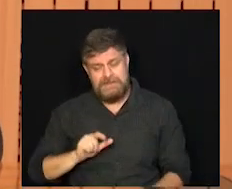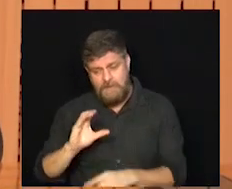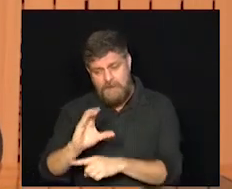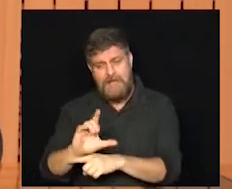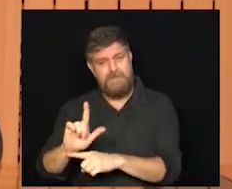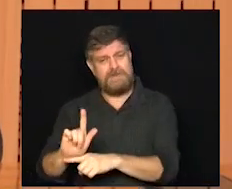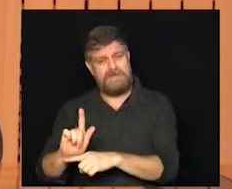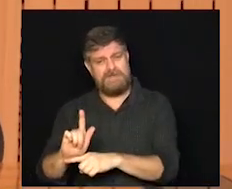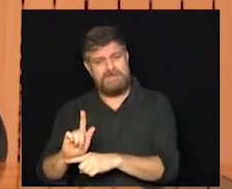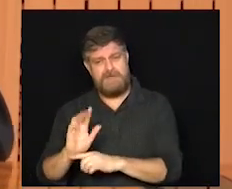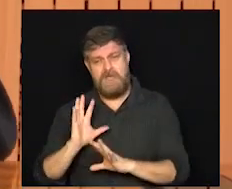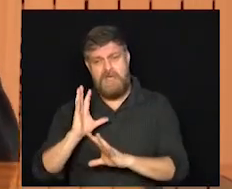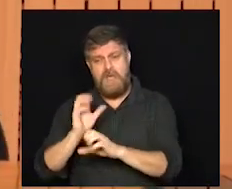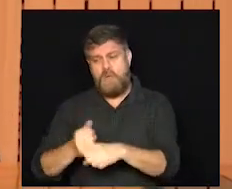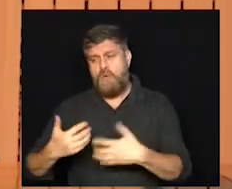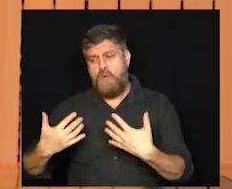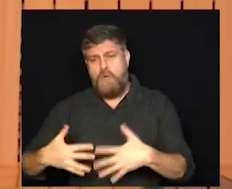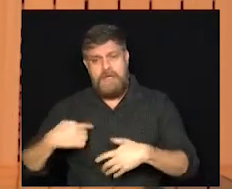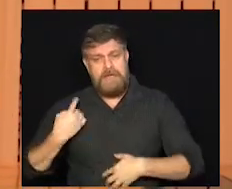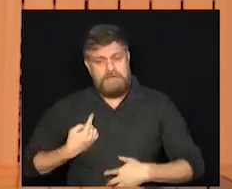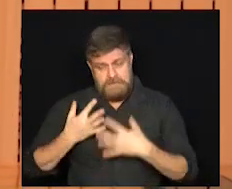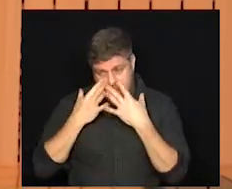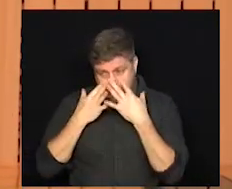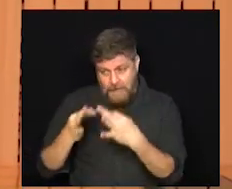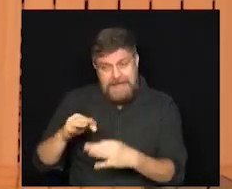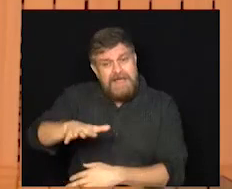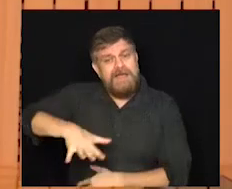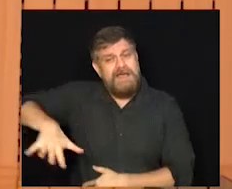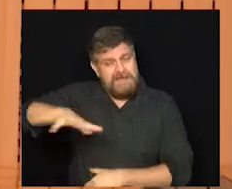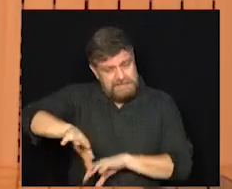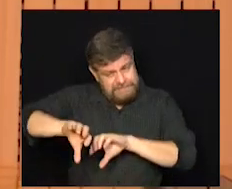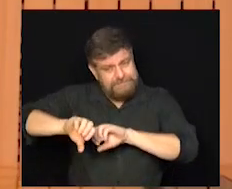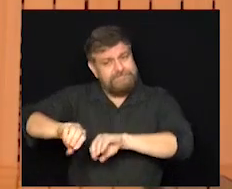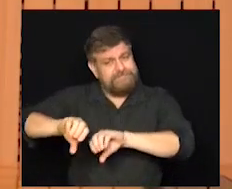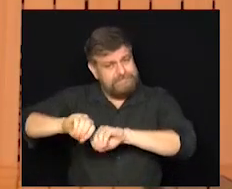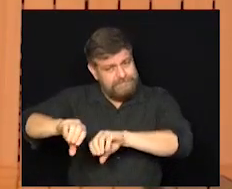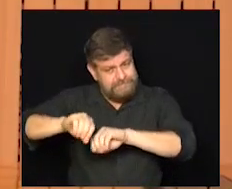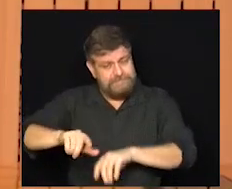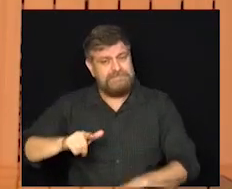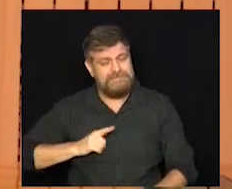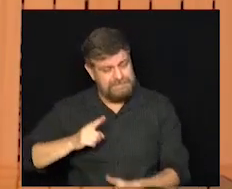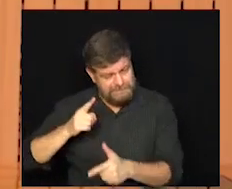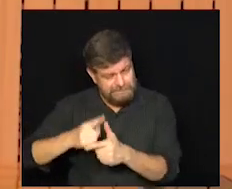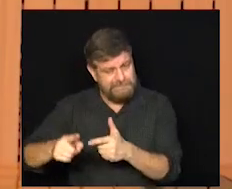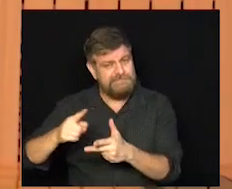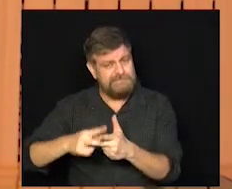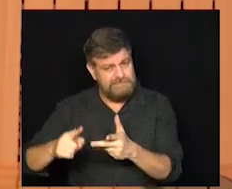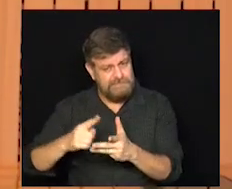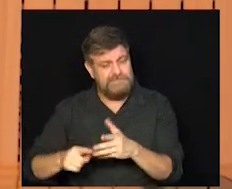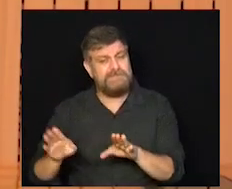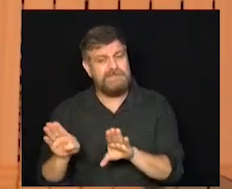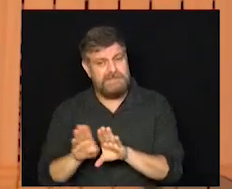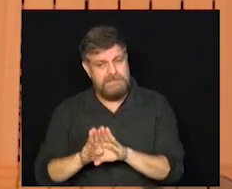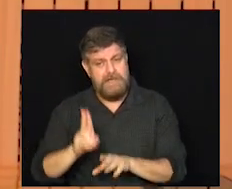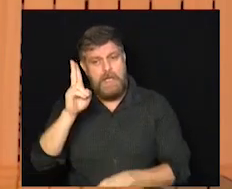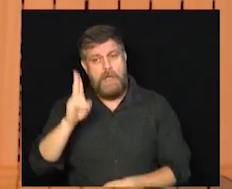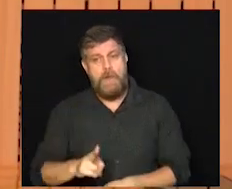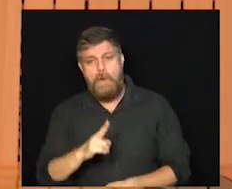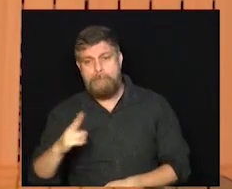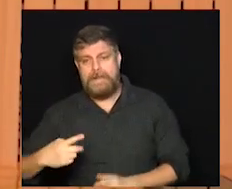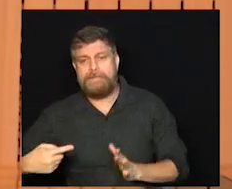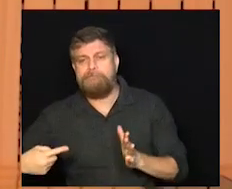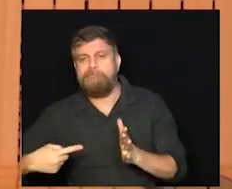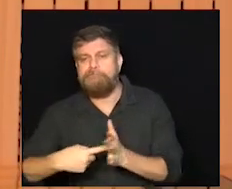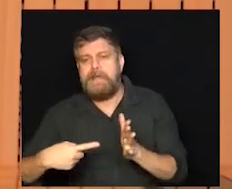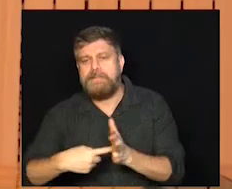Grande. Portanto, precisamos olhar para essa questão também, que foi apontado pelo Padre André.